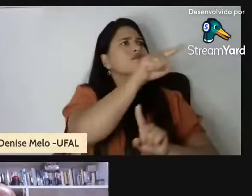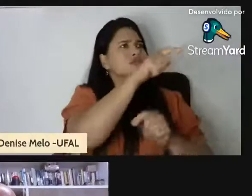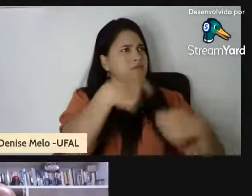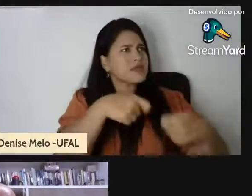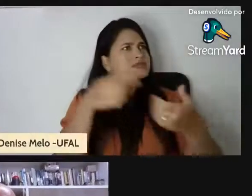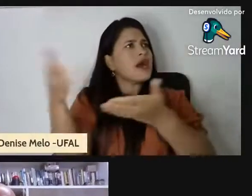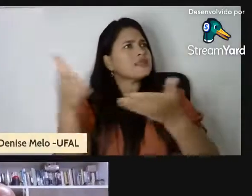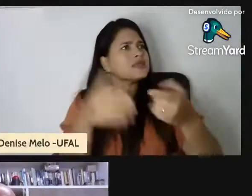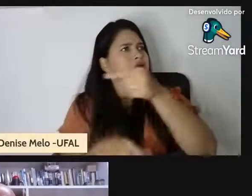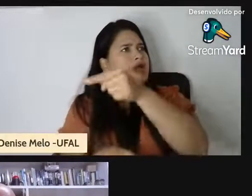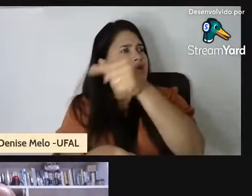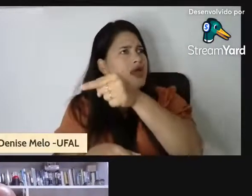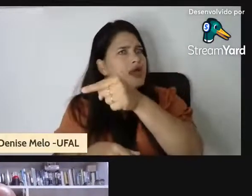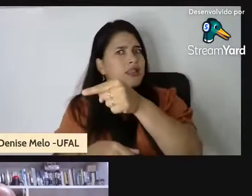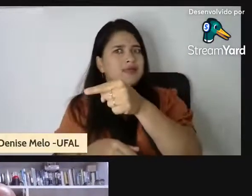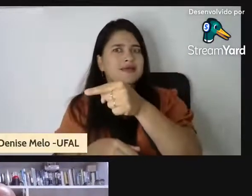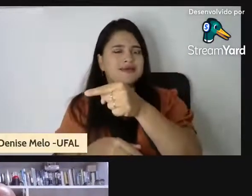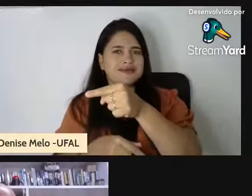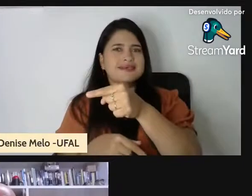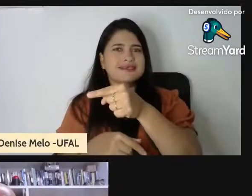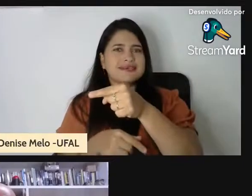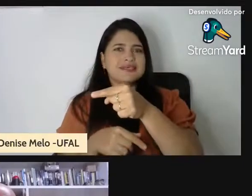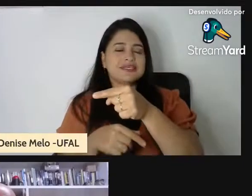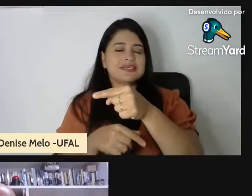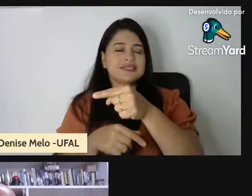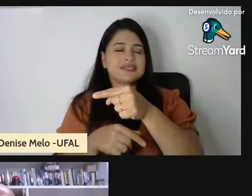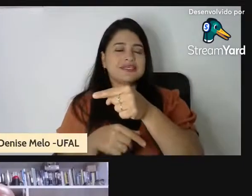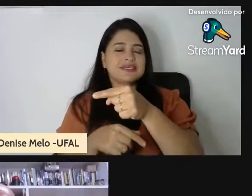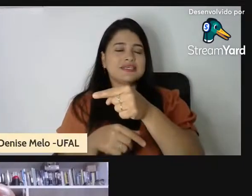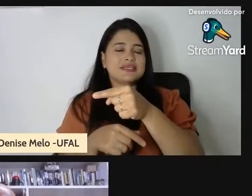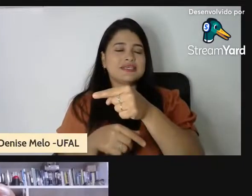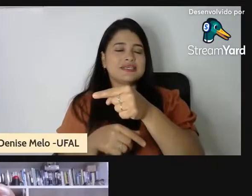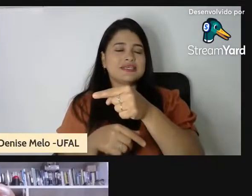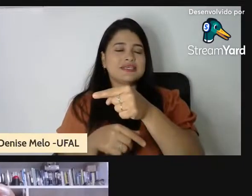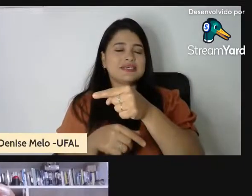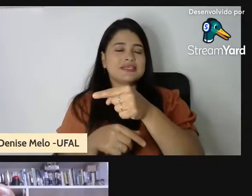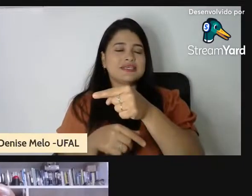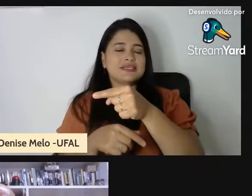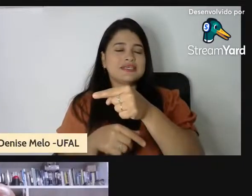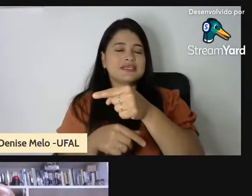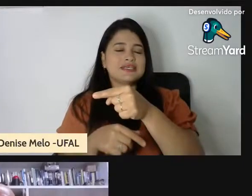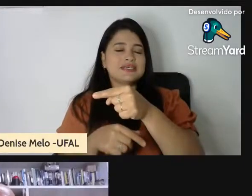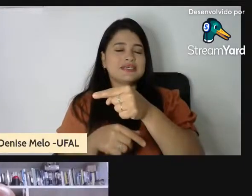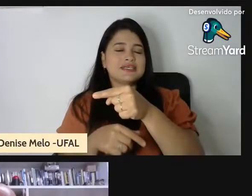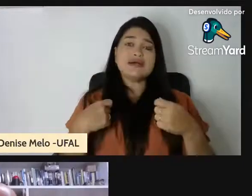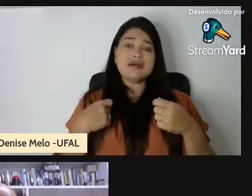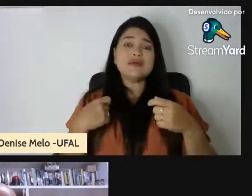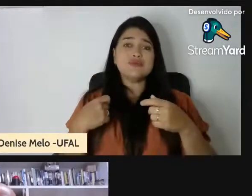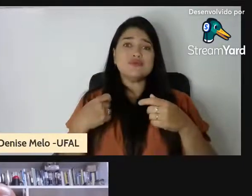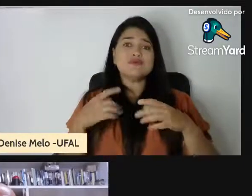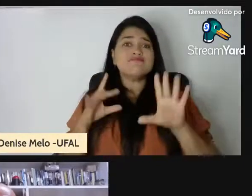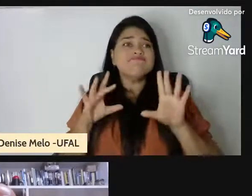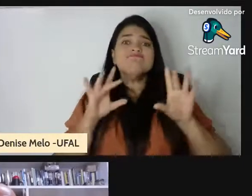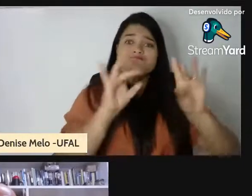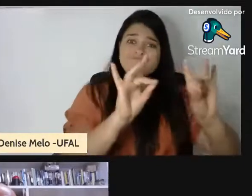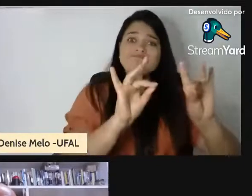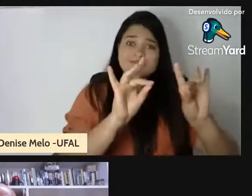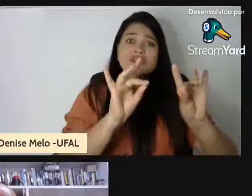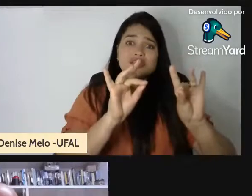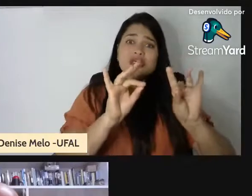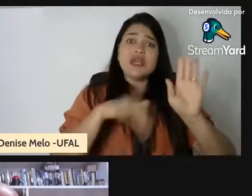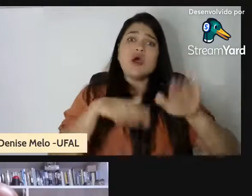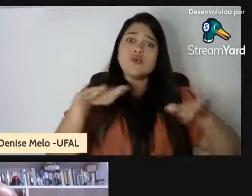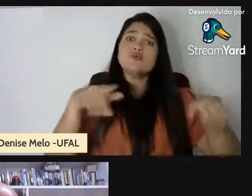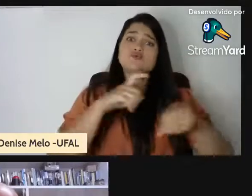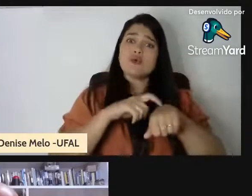Então, a gente faz essa... A gente necessariamente tem que intervir em alguns momentos, para garantir